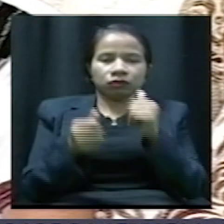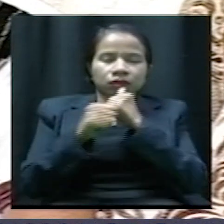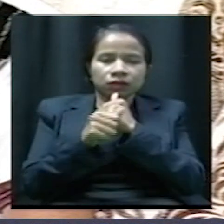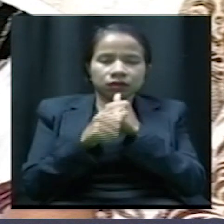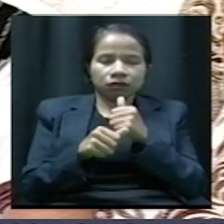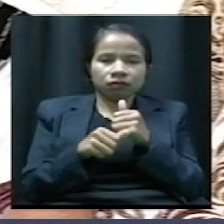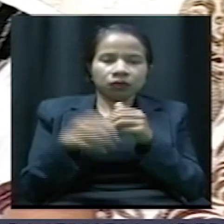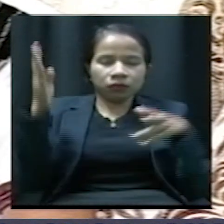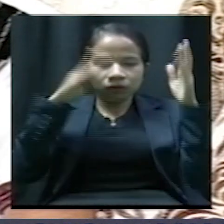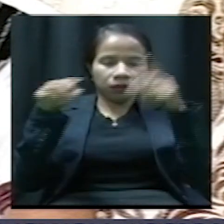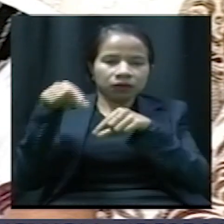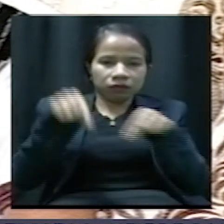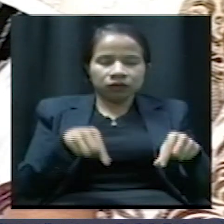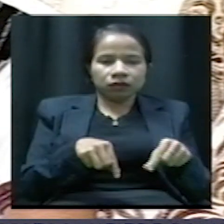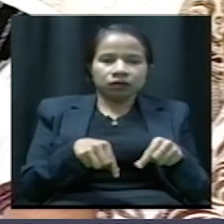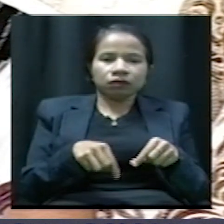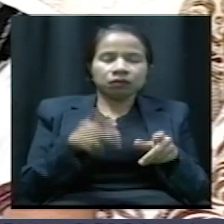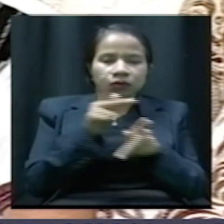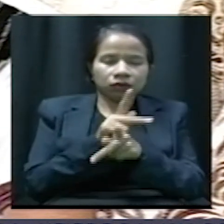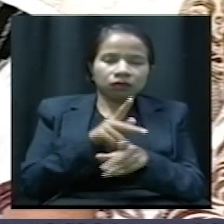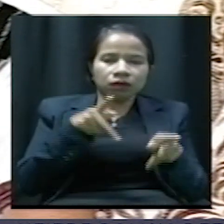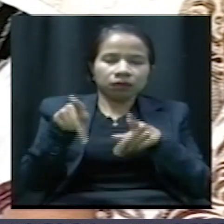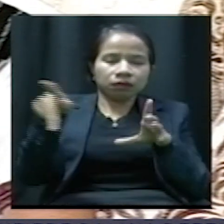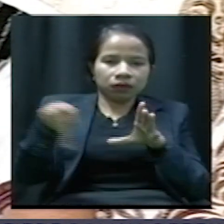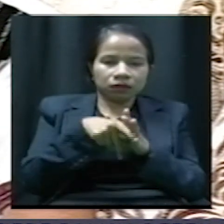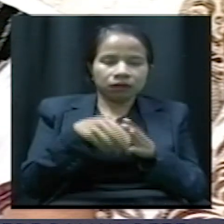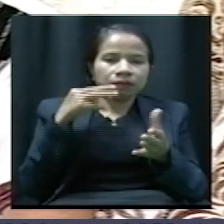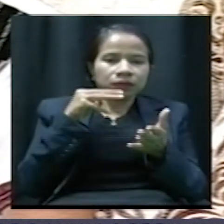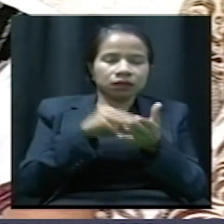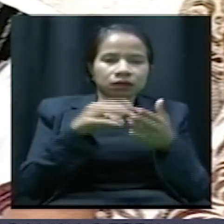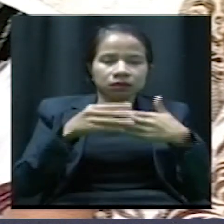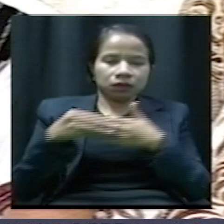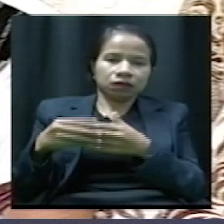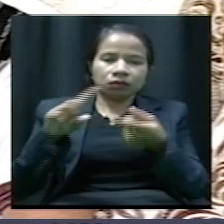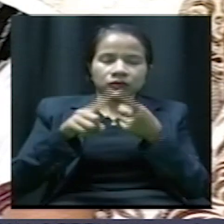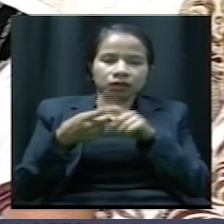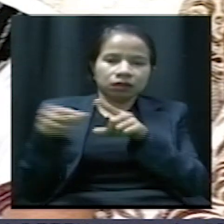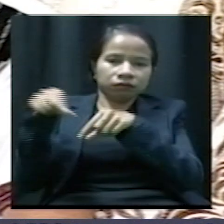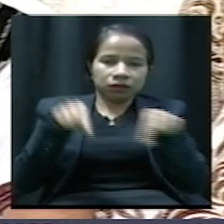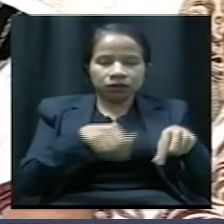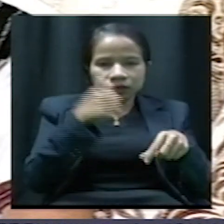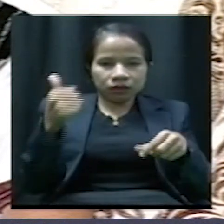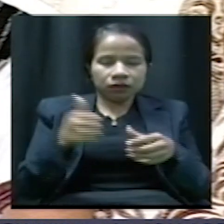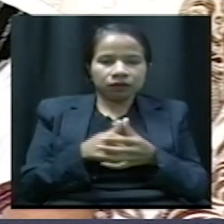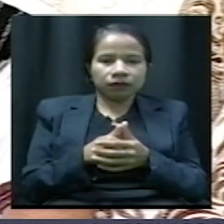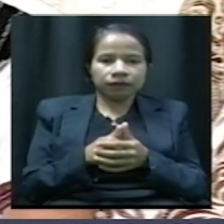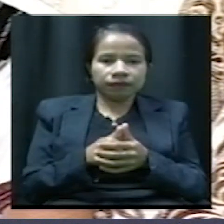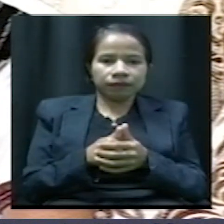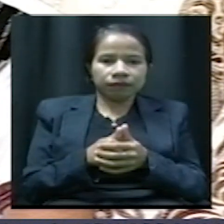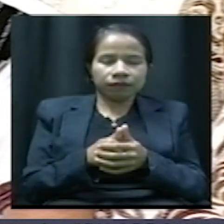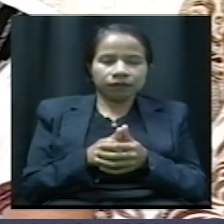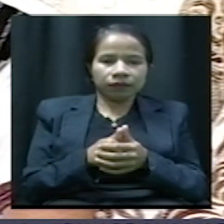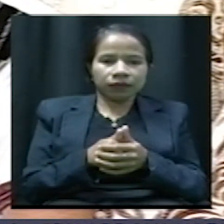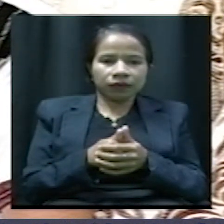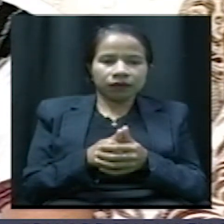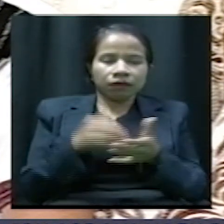ba assunto deficiência ho de assegura e mania participação. E hone mensagem específico ba maluk deficiência sira selu. Hutu maluk deficiência